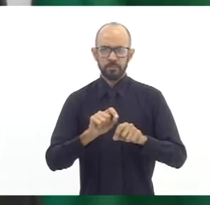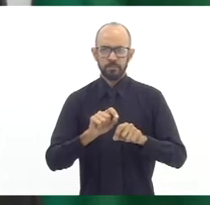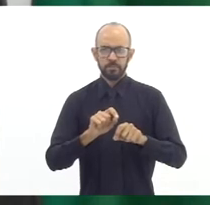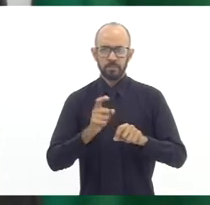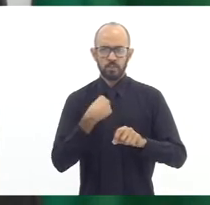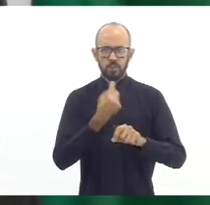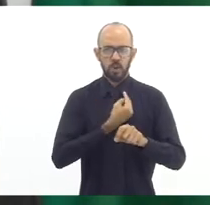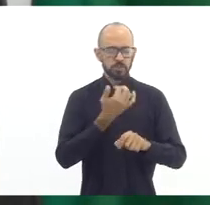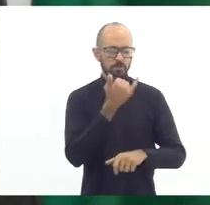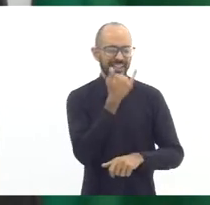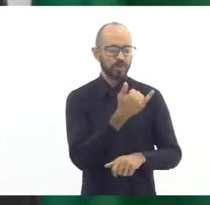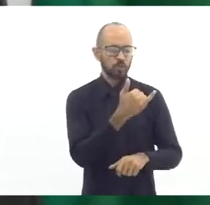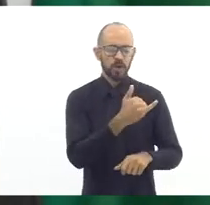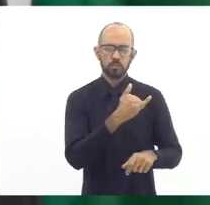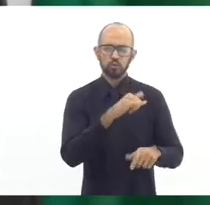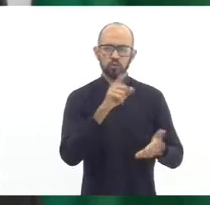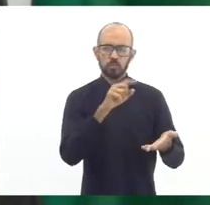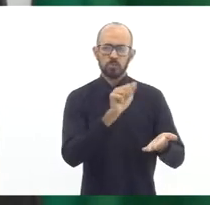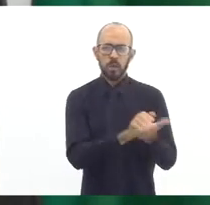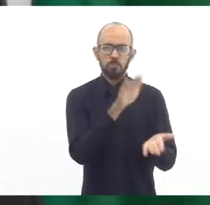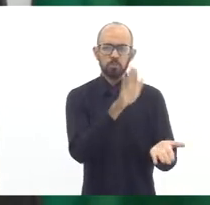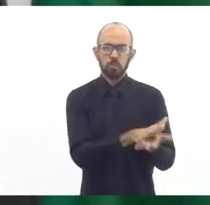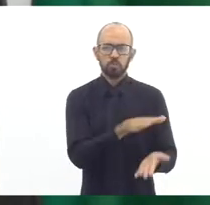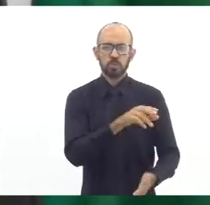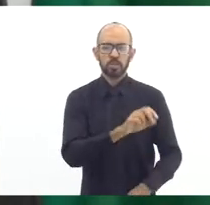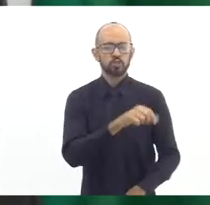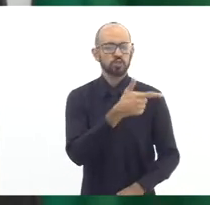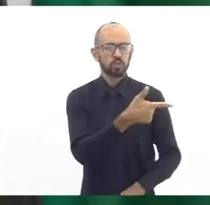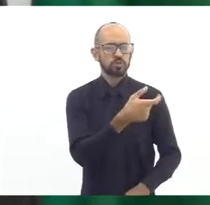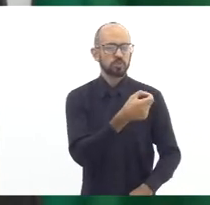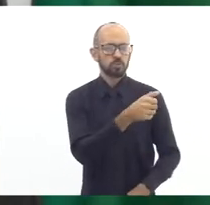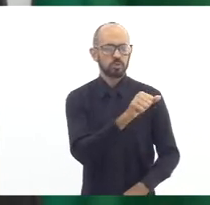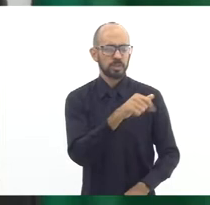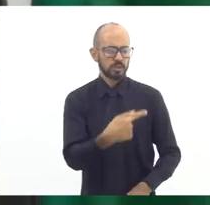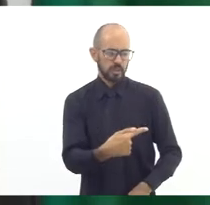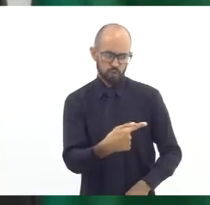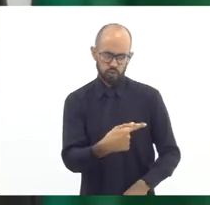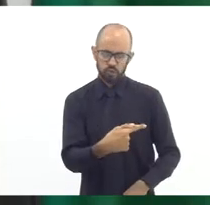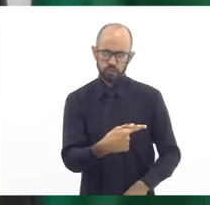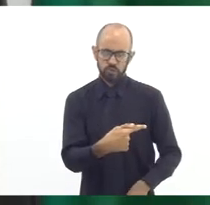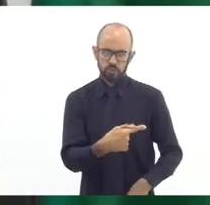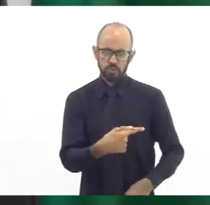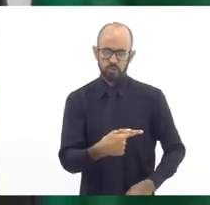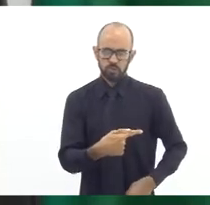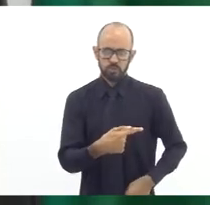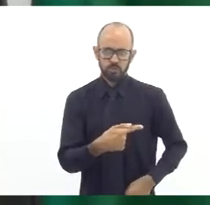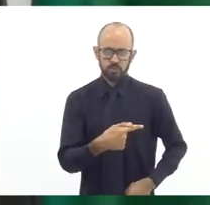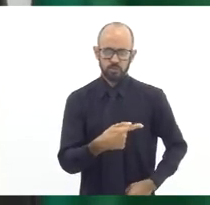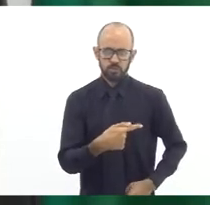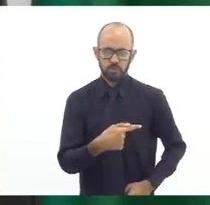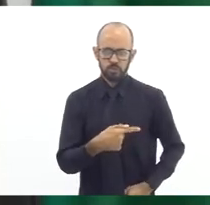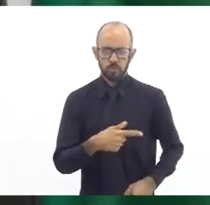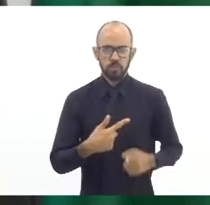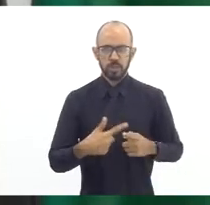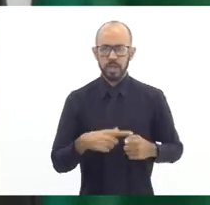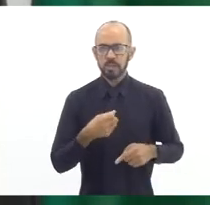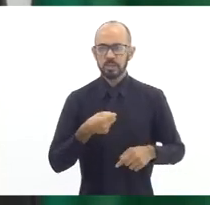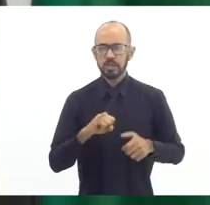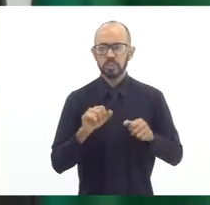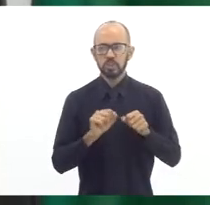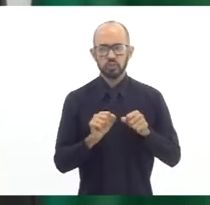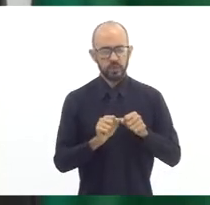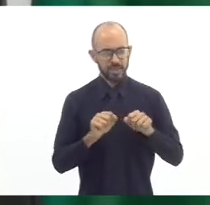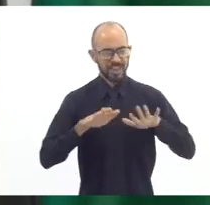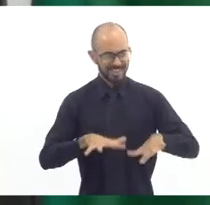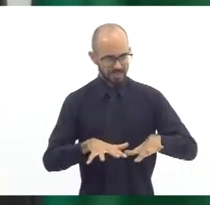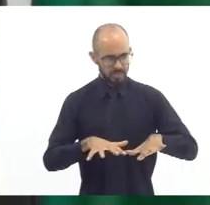possa perdoar uma multa de 2017. Porque, se assim fazemos, nós estamos